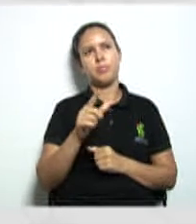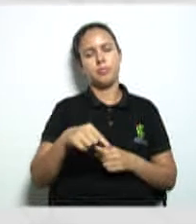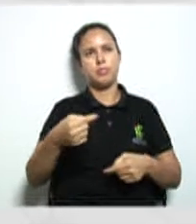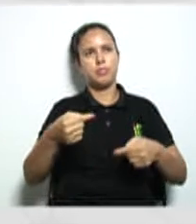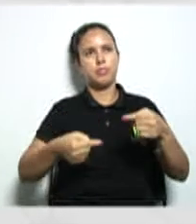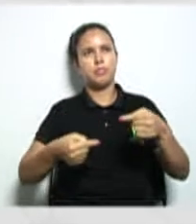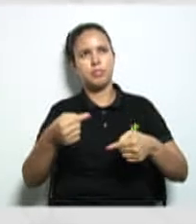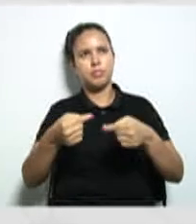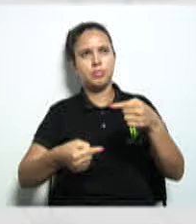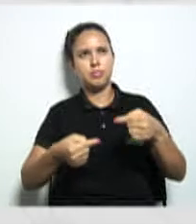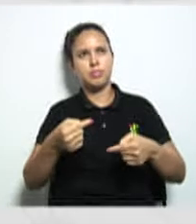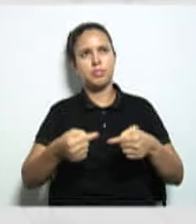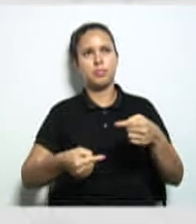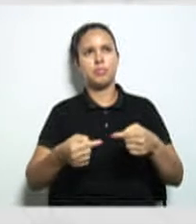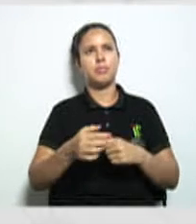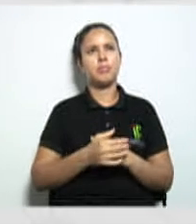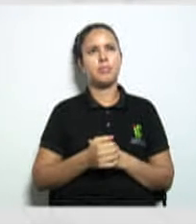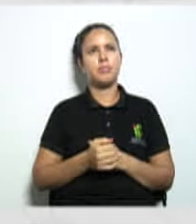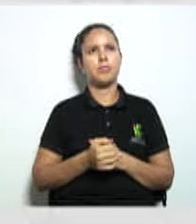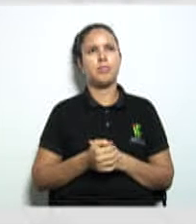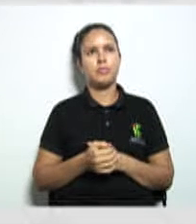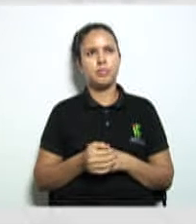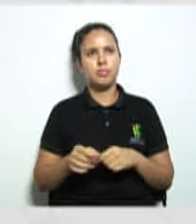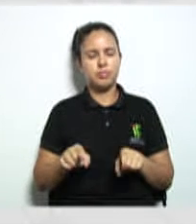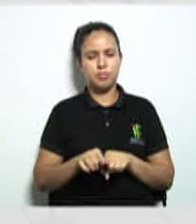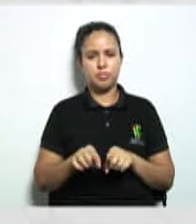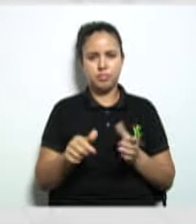Participação econômica dos membros.